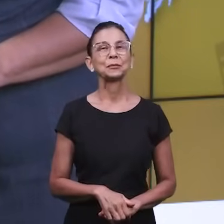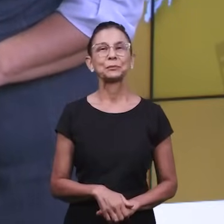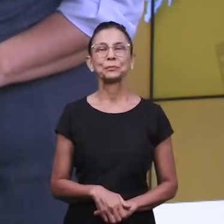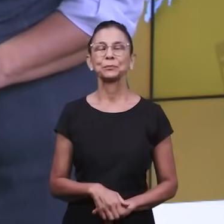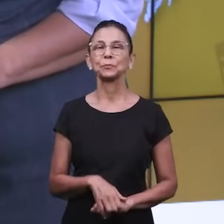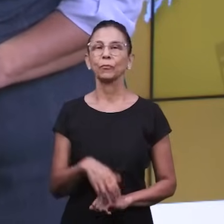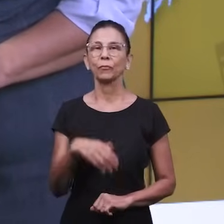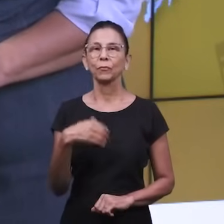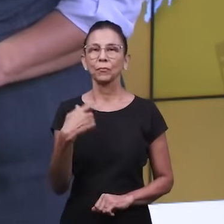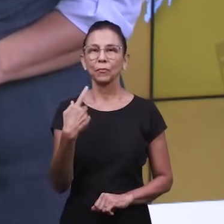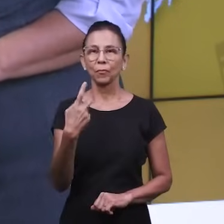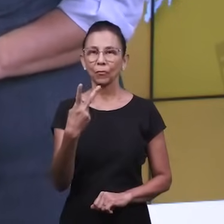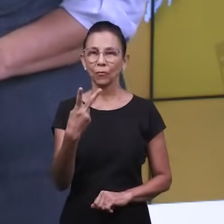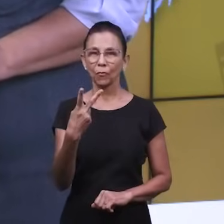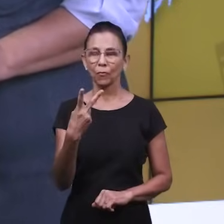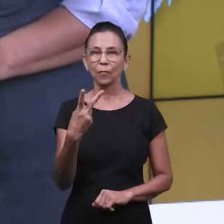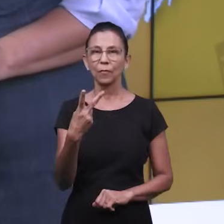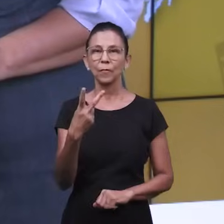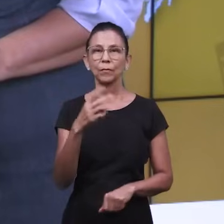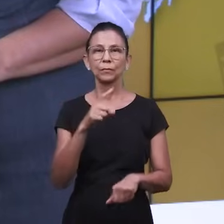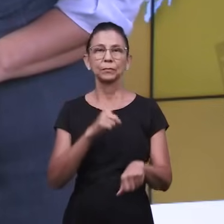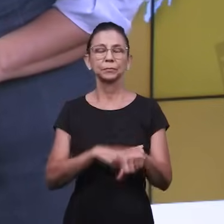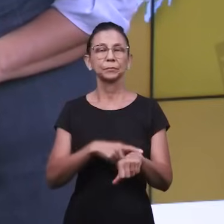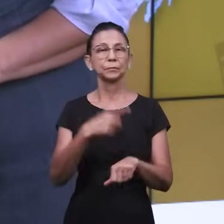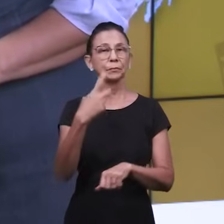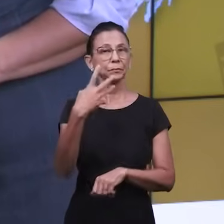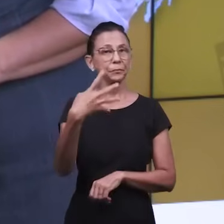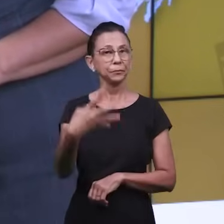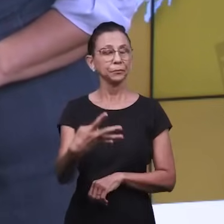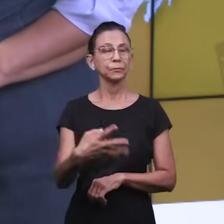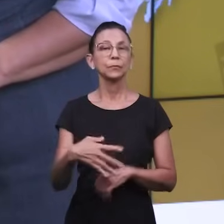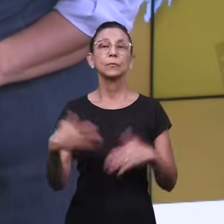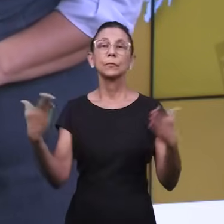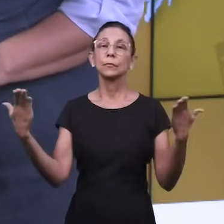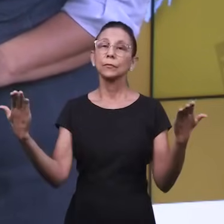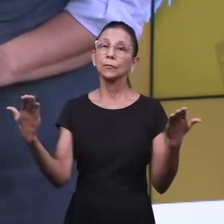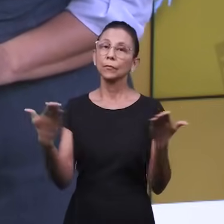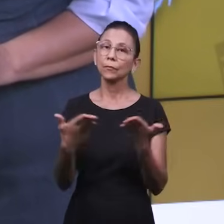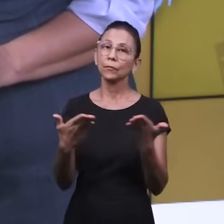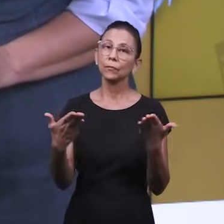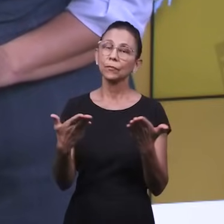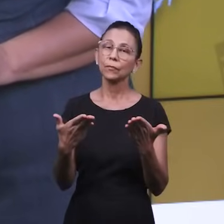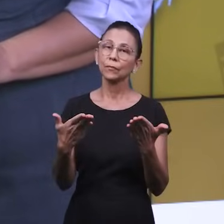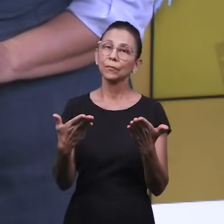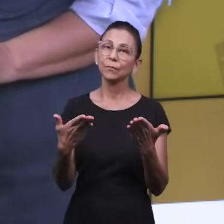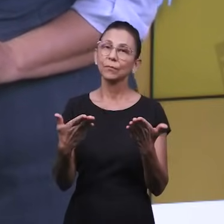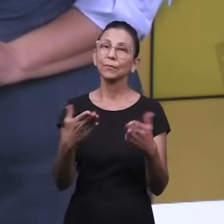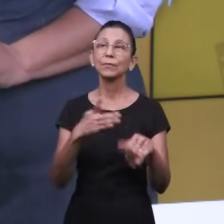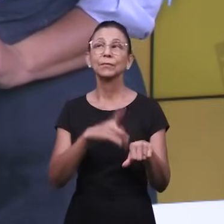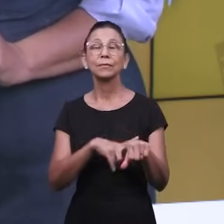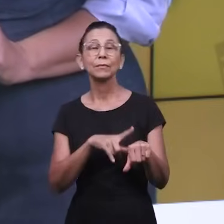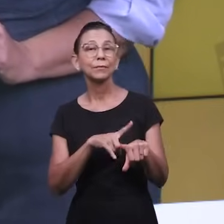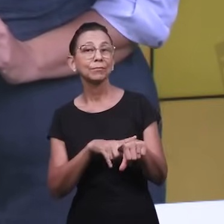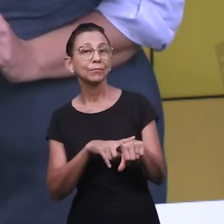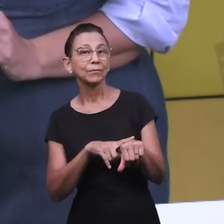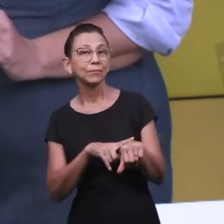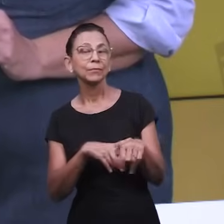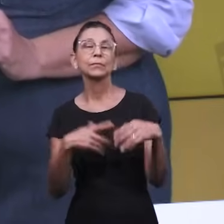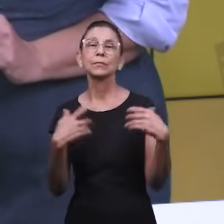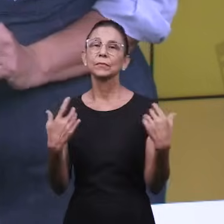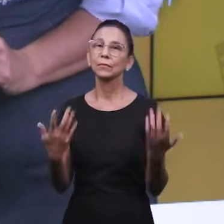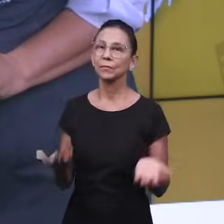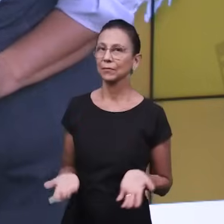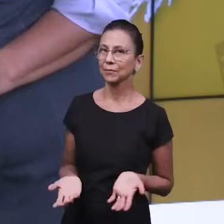tocar no tempo 2 e o tempo 4. Hoje é tempo de... Tá vendo? Nós vamos